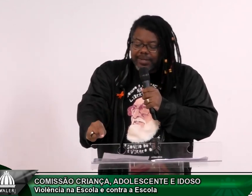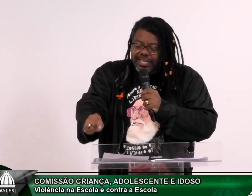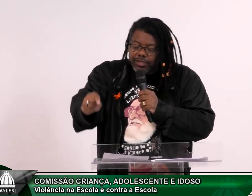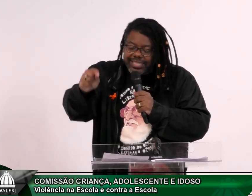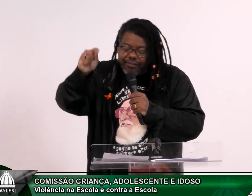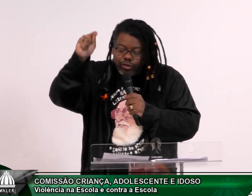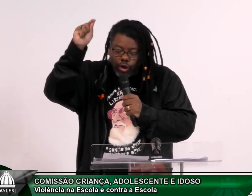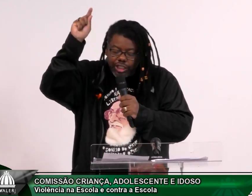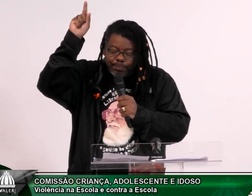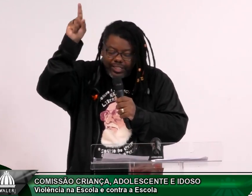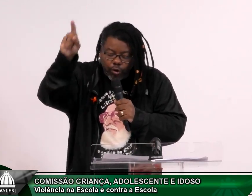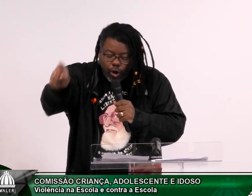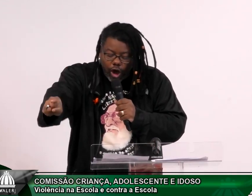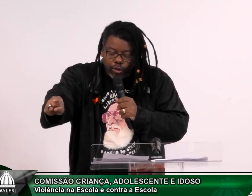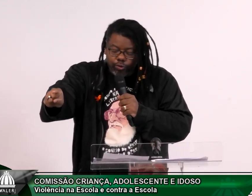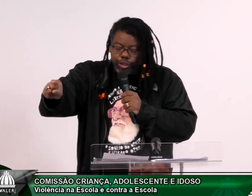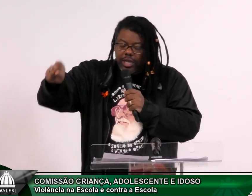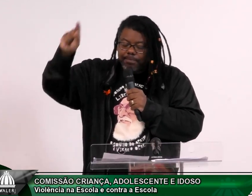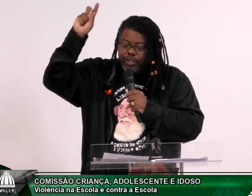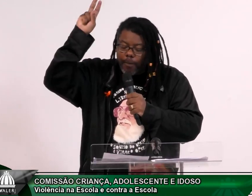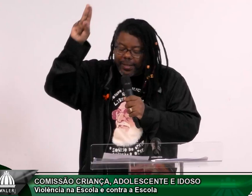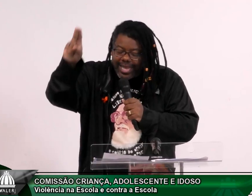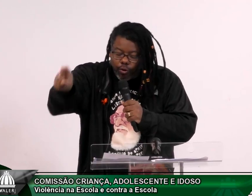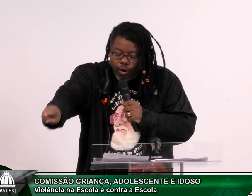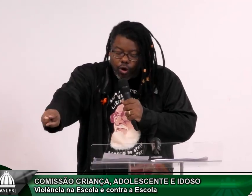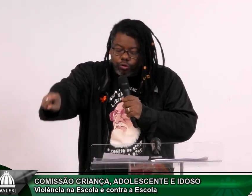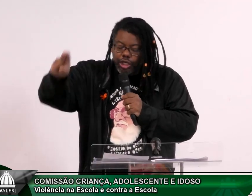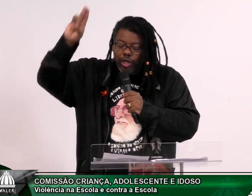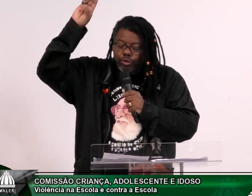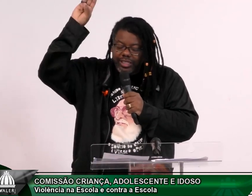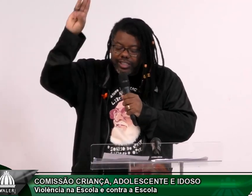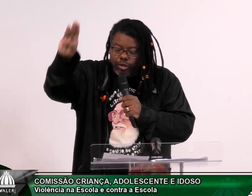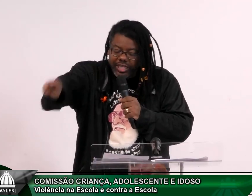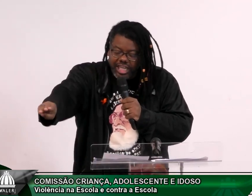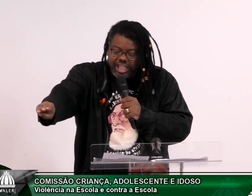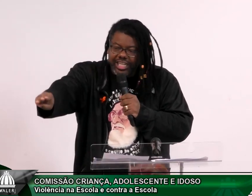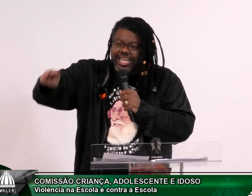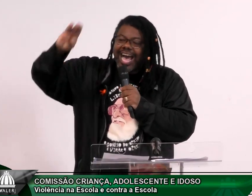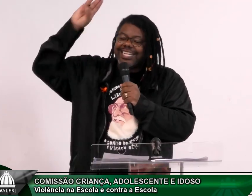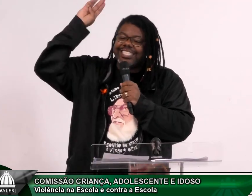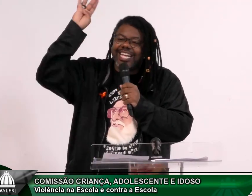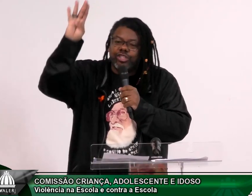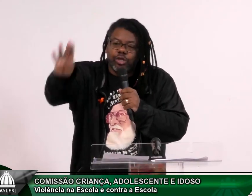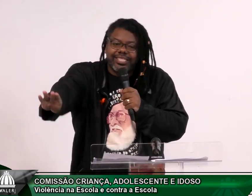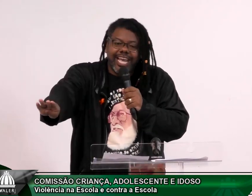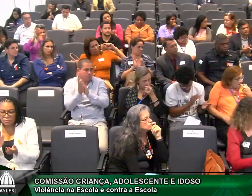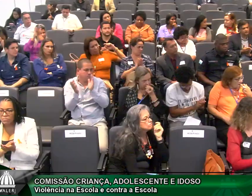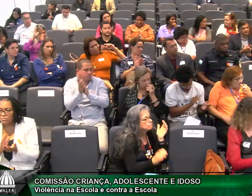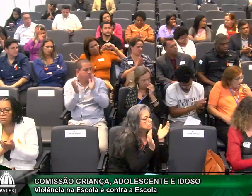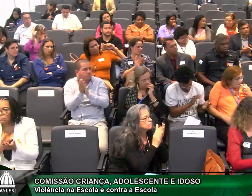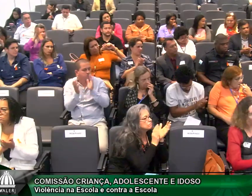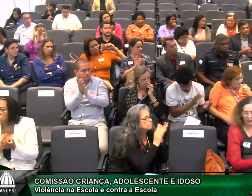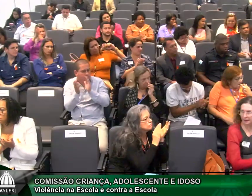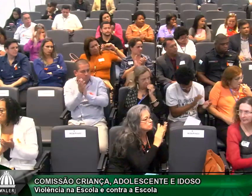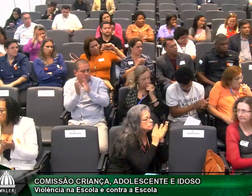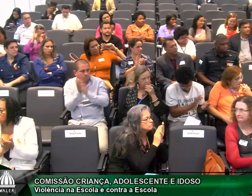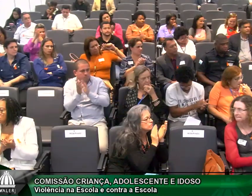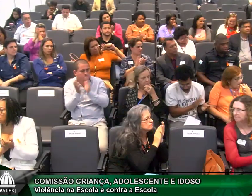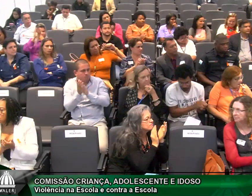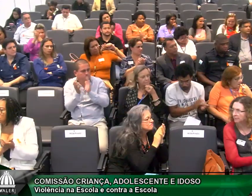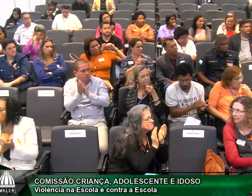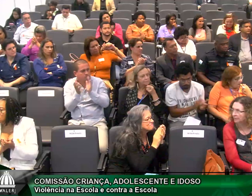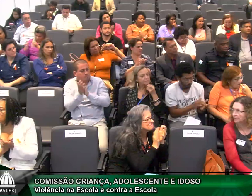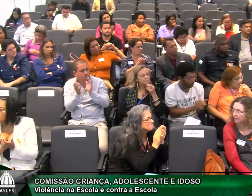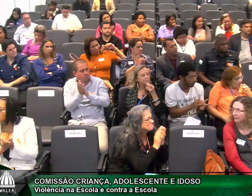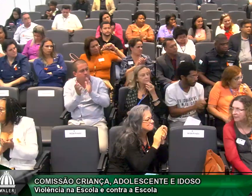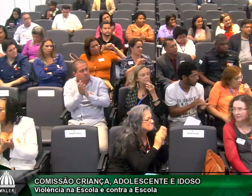precisamos de servidores psicólogos psicopedagogos nutricionistas assistentes sociais porteiros